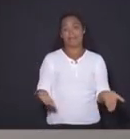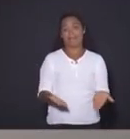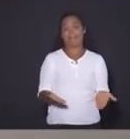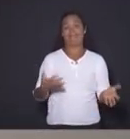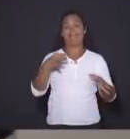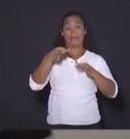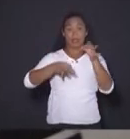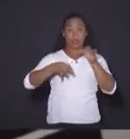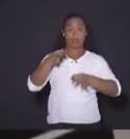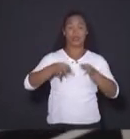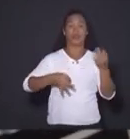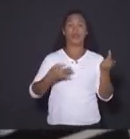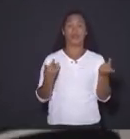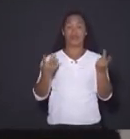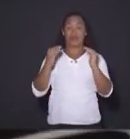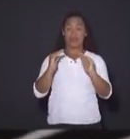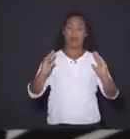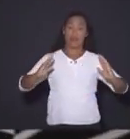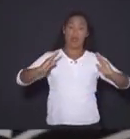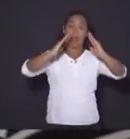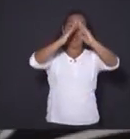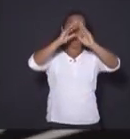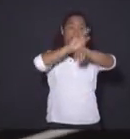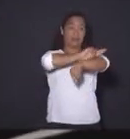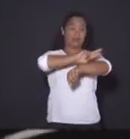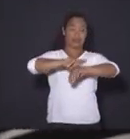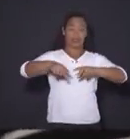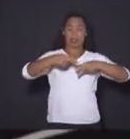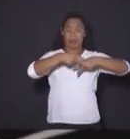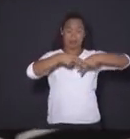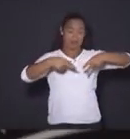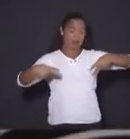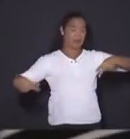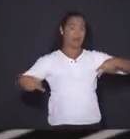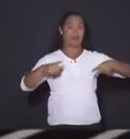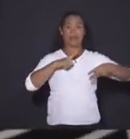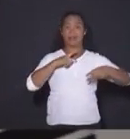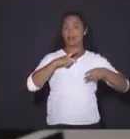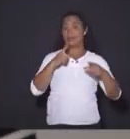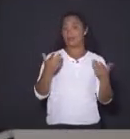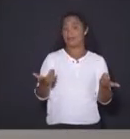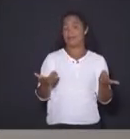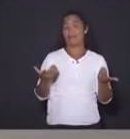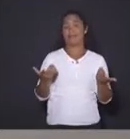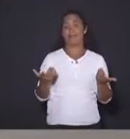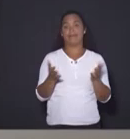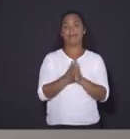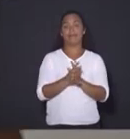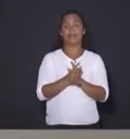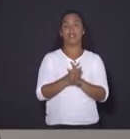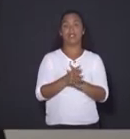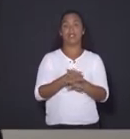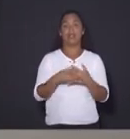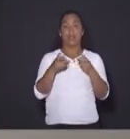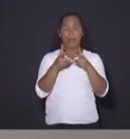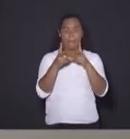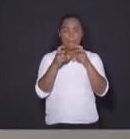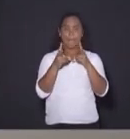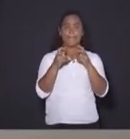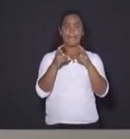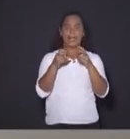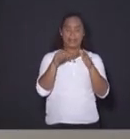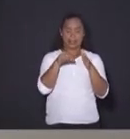fundamentalista de classe de gênero de raça e com uma orientação é ter normativa e nós temos percebido neste